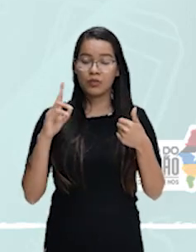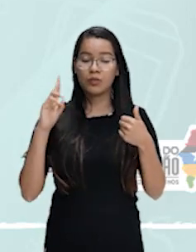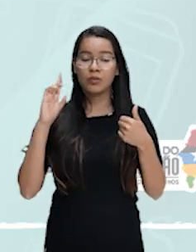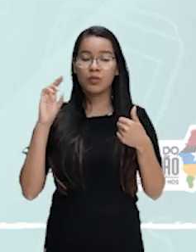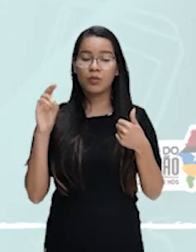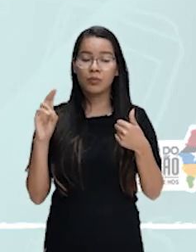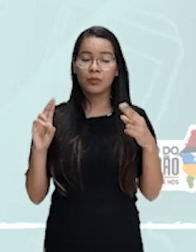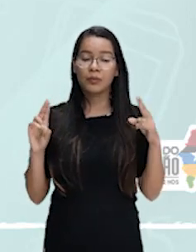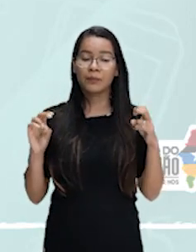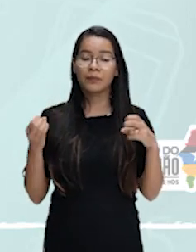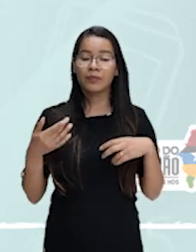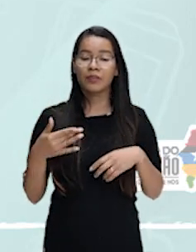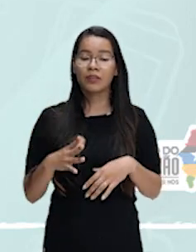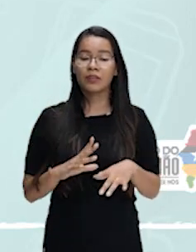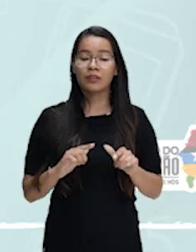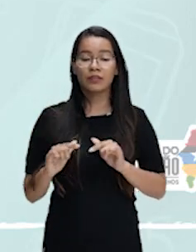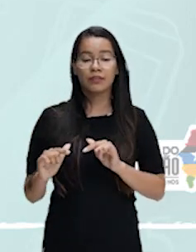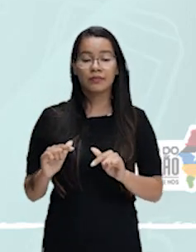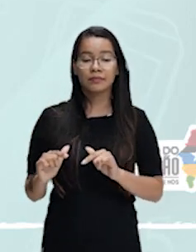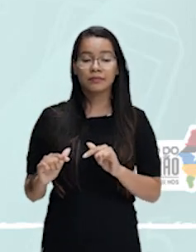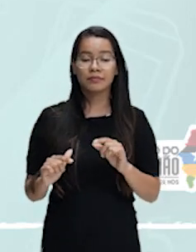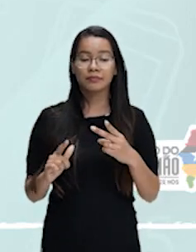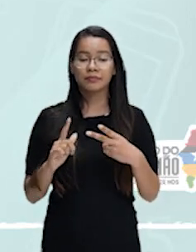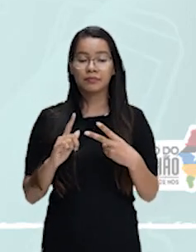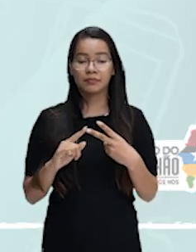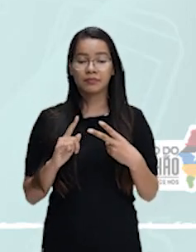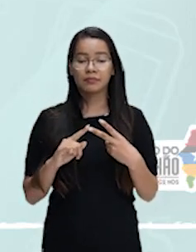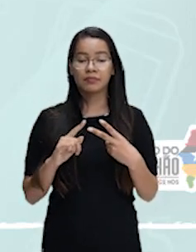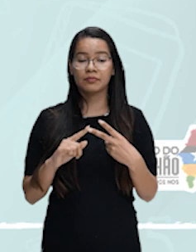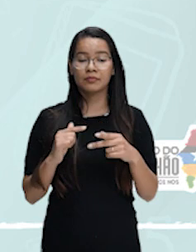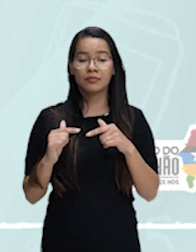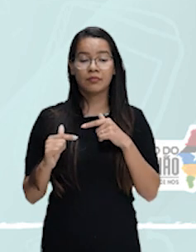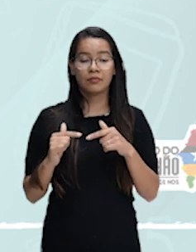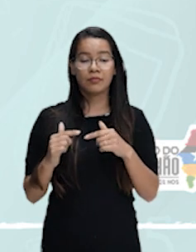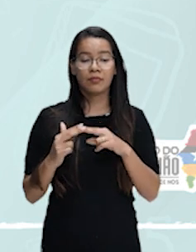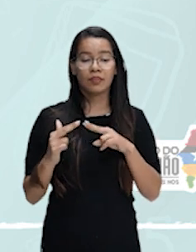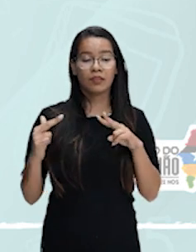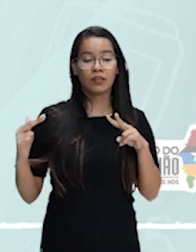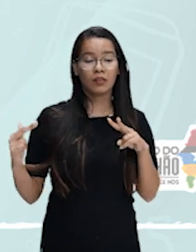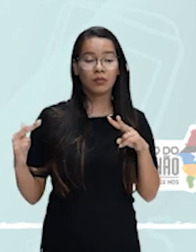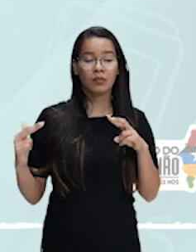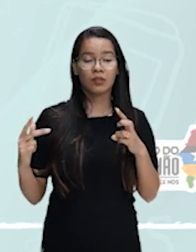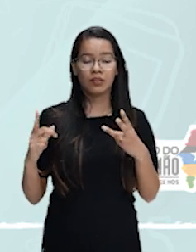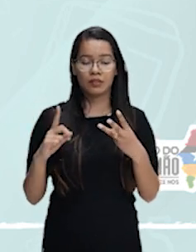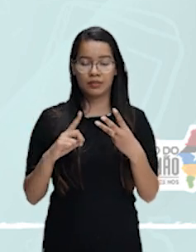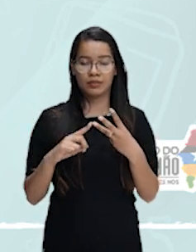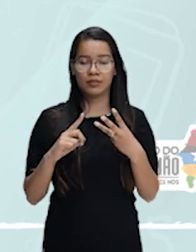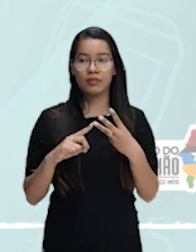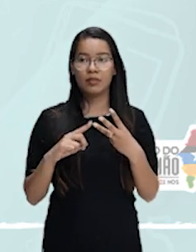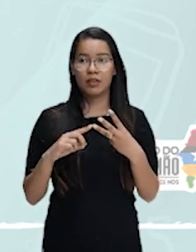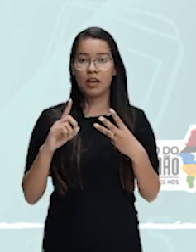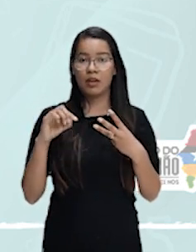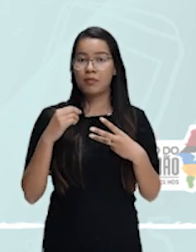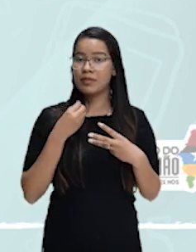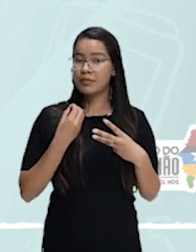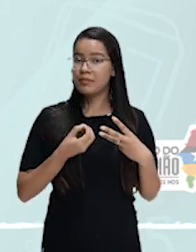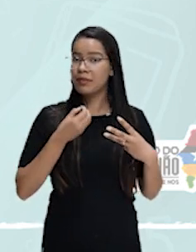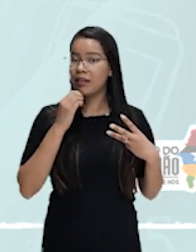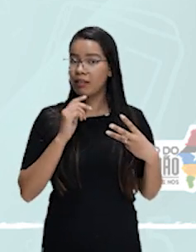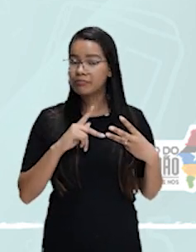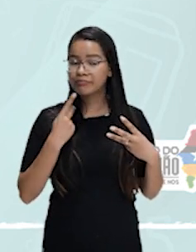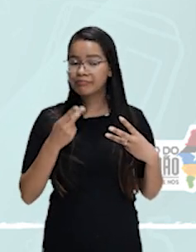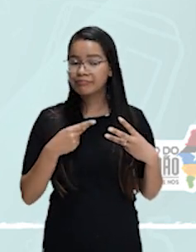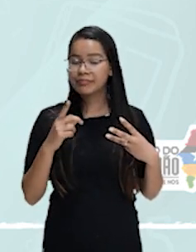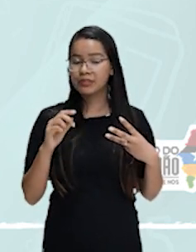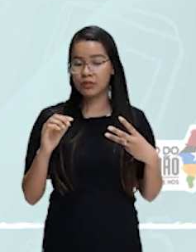de trabalho. O segundo, trabalho remoto. O terceiro, uma expressão muito atual, né, que a galera está usando muito aí,